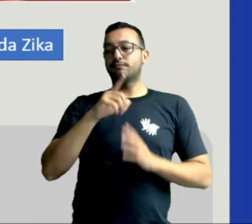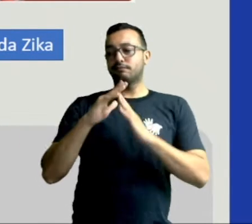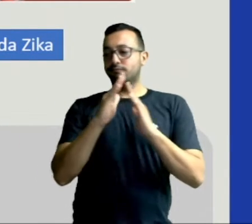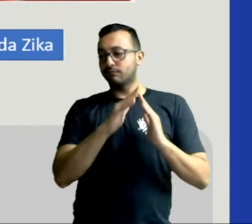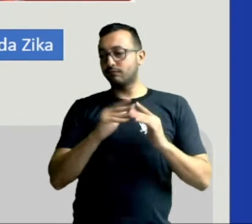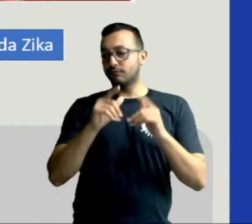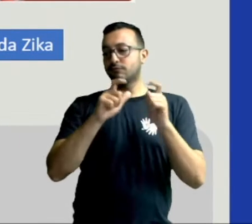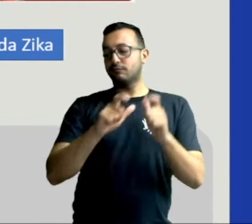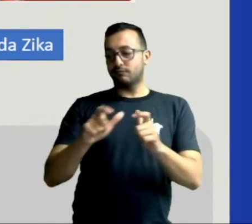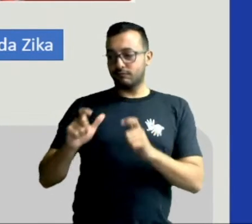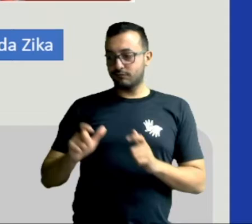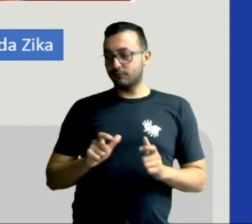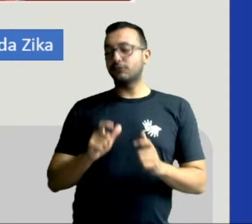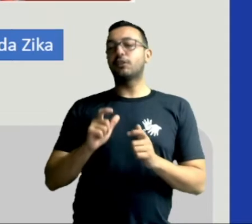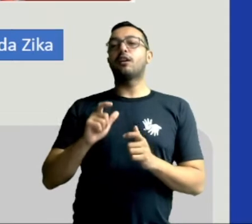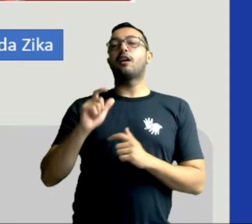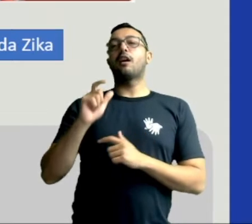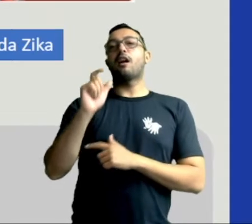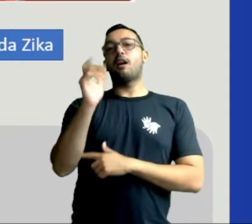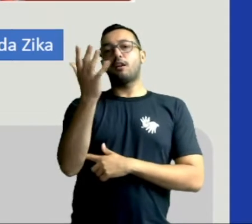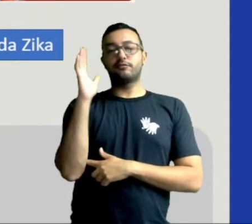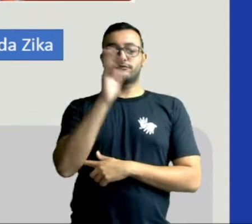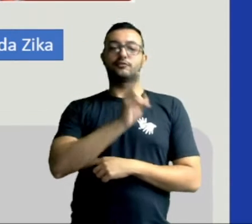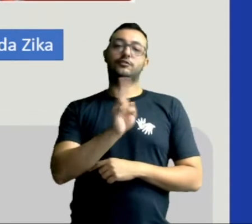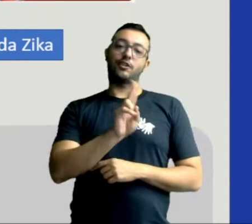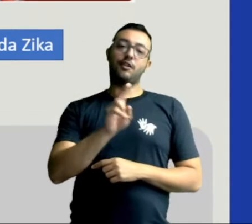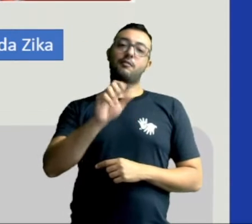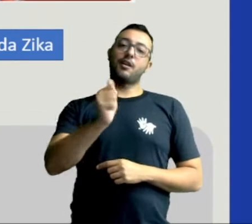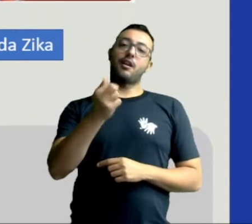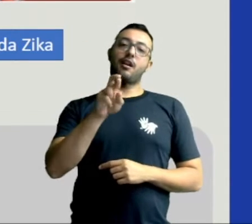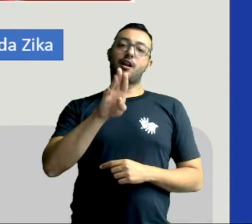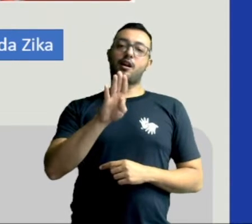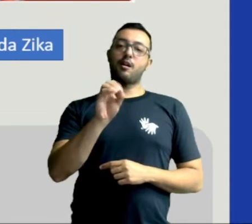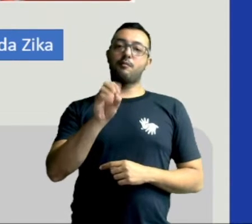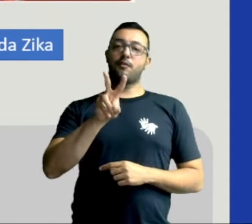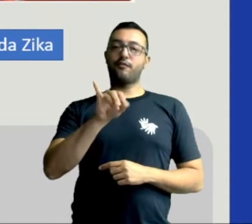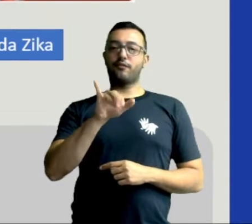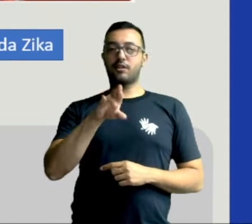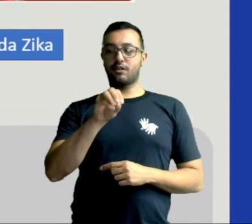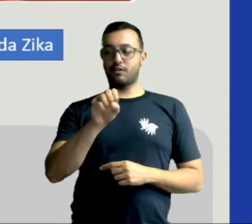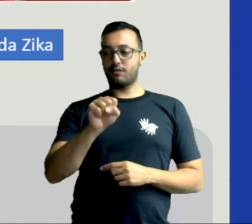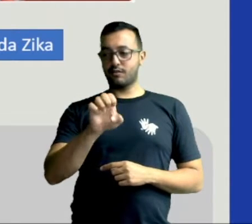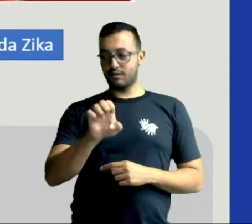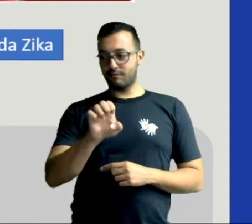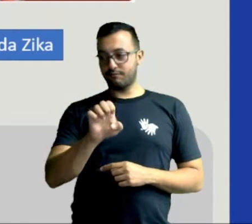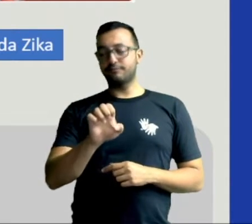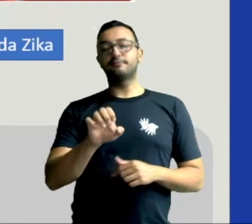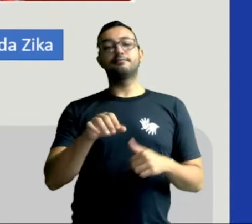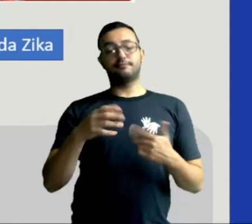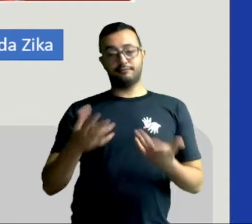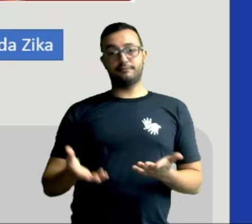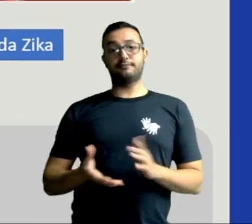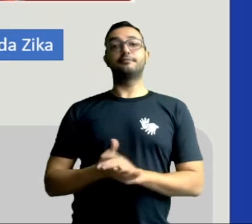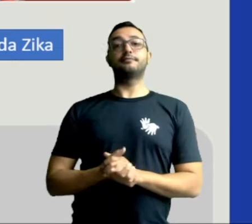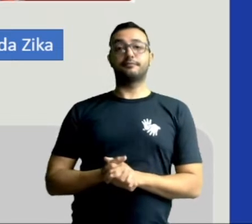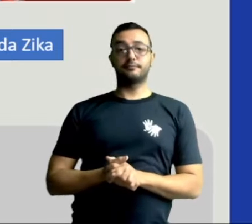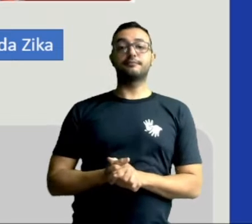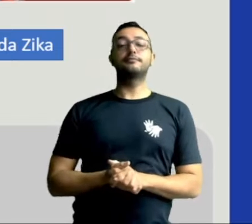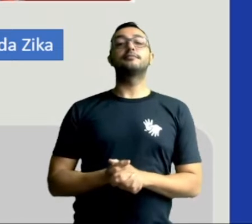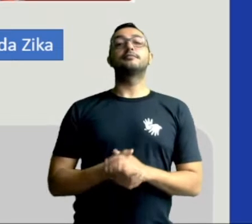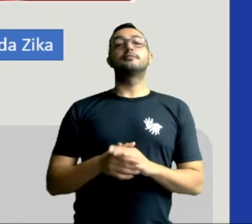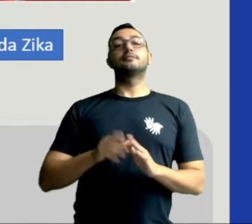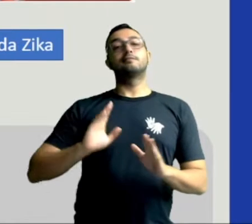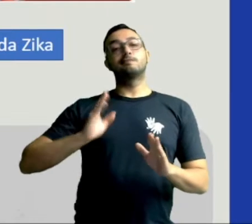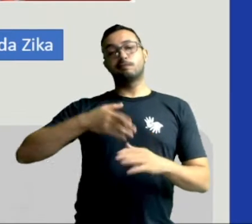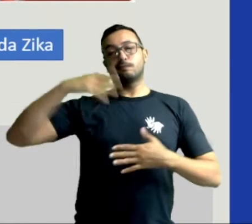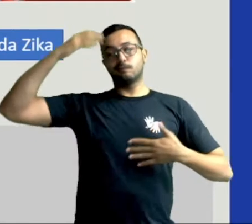moram em árvores, por isso chamado de arboviroses, de vírus vindos das árvores, dos animais das árvores, em específico